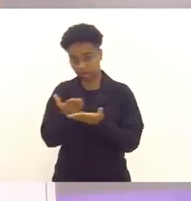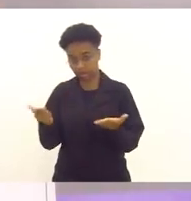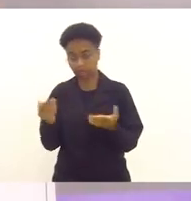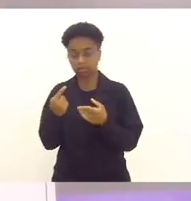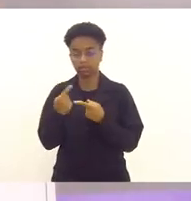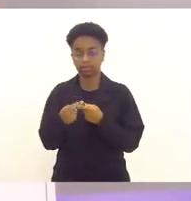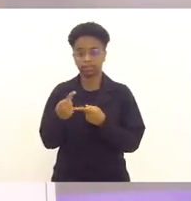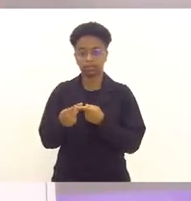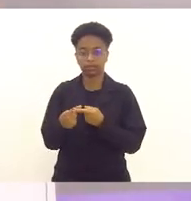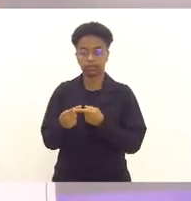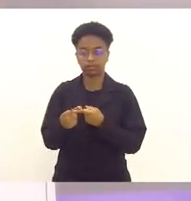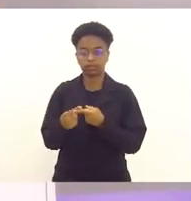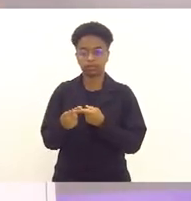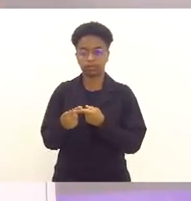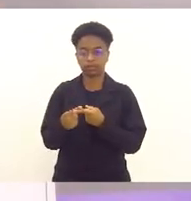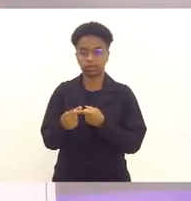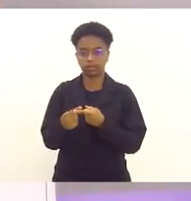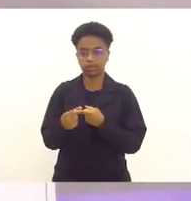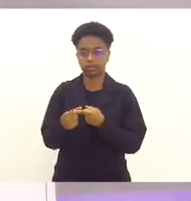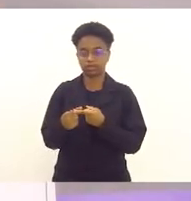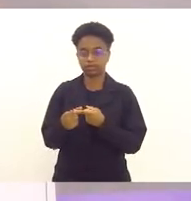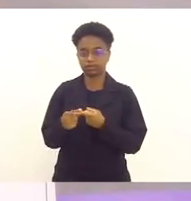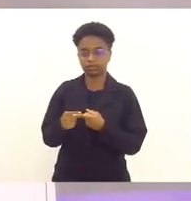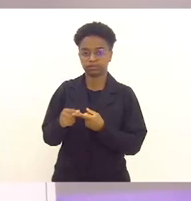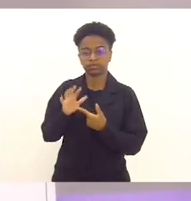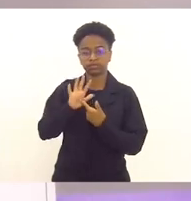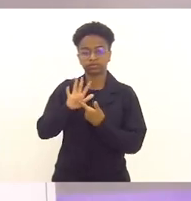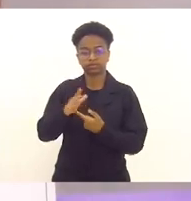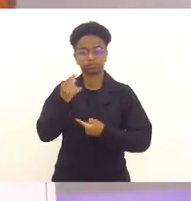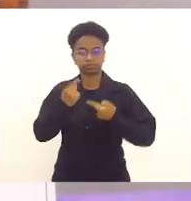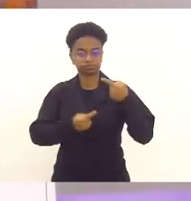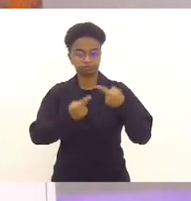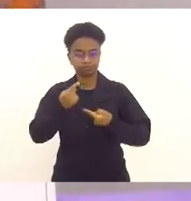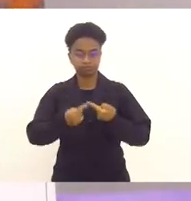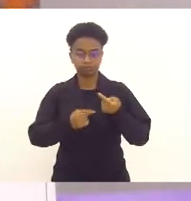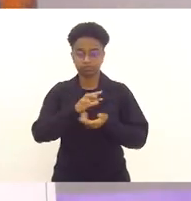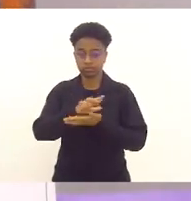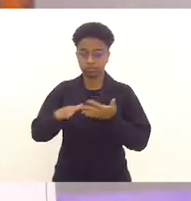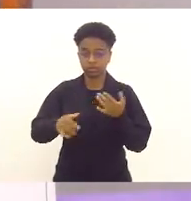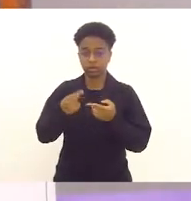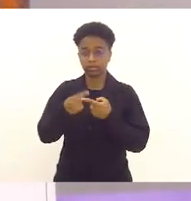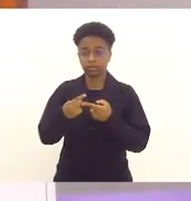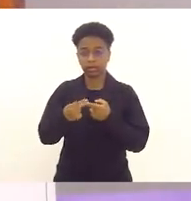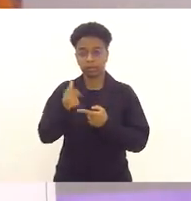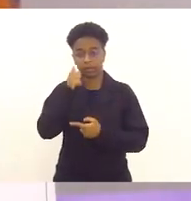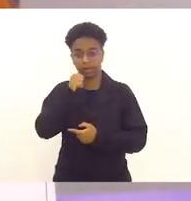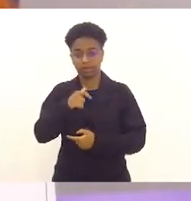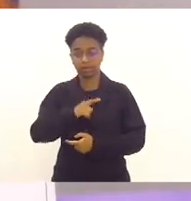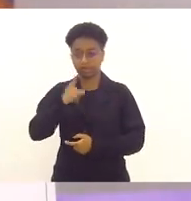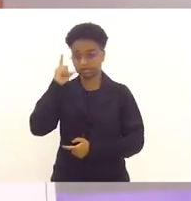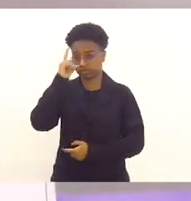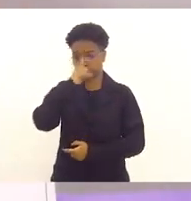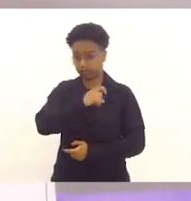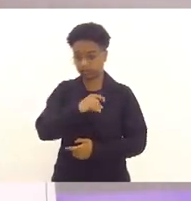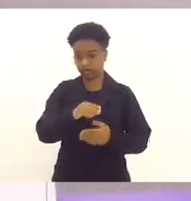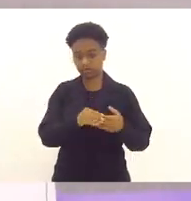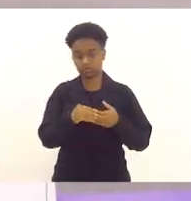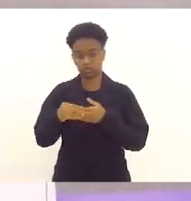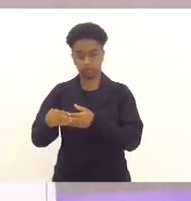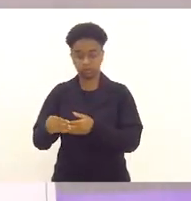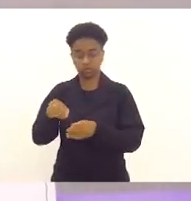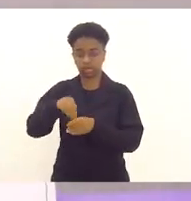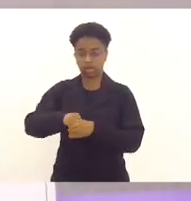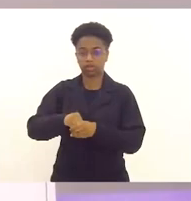ter trazido aqui à tona os debates que as mulheres aqui tiveram dificuldade de encaminhar dentro